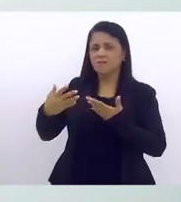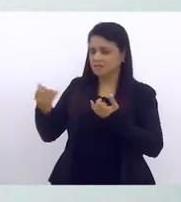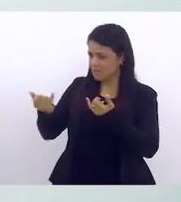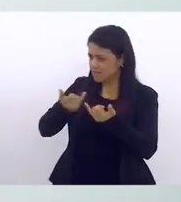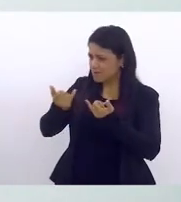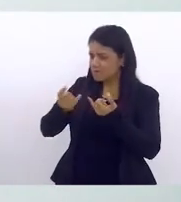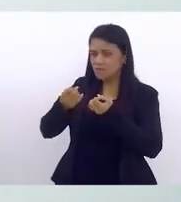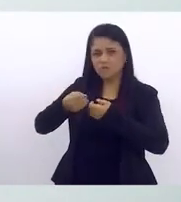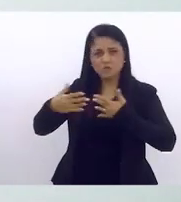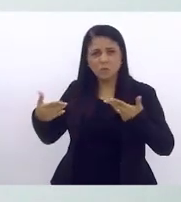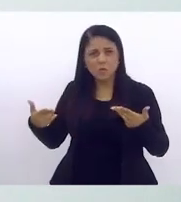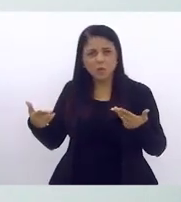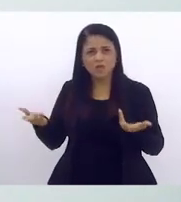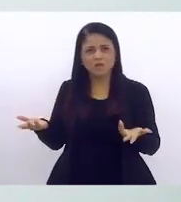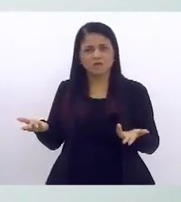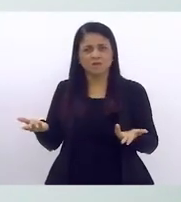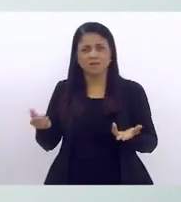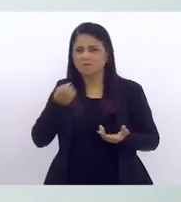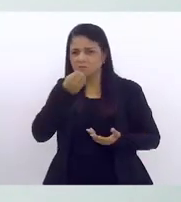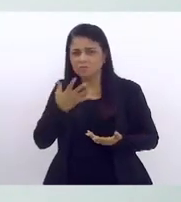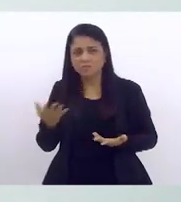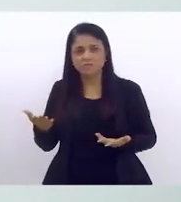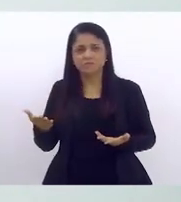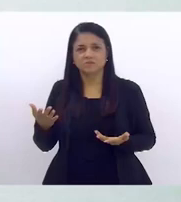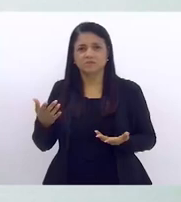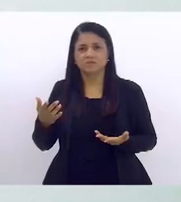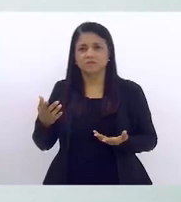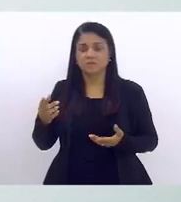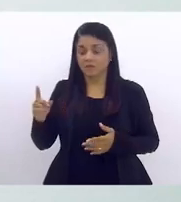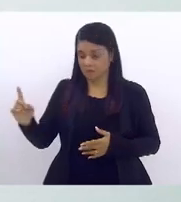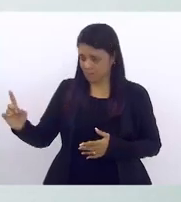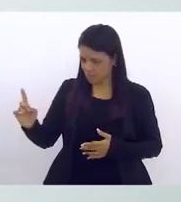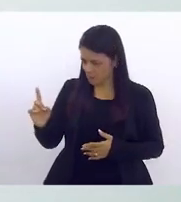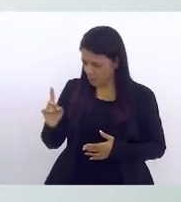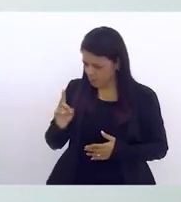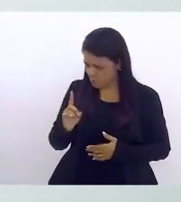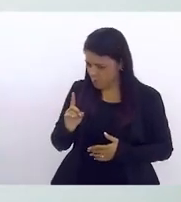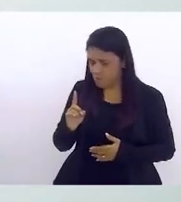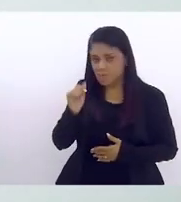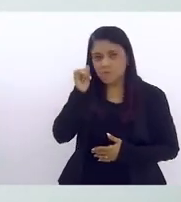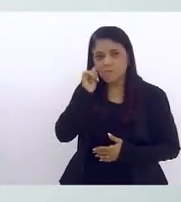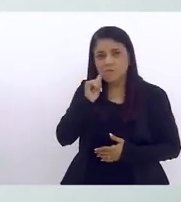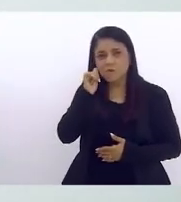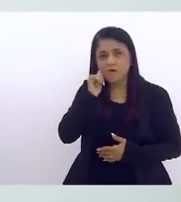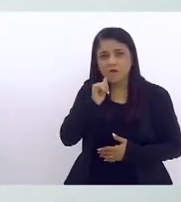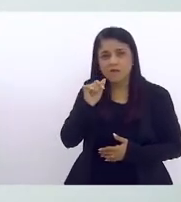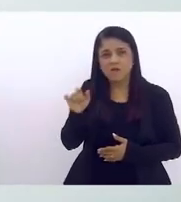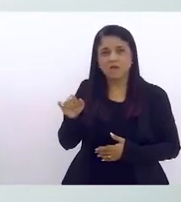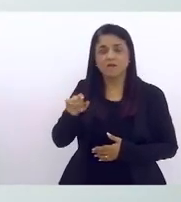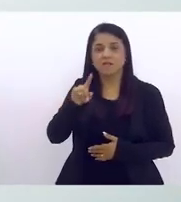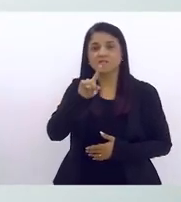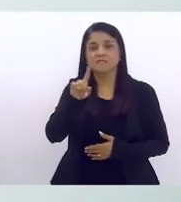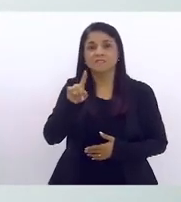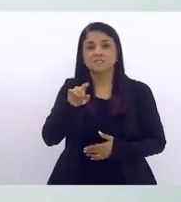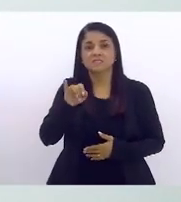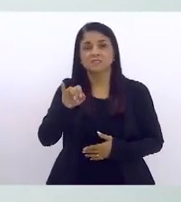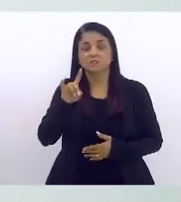espaço, uma pessoa que ainda não era doula. E essa mulher se chamava Zilda